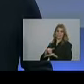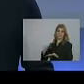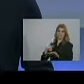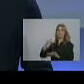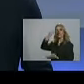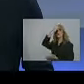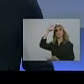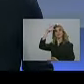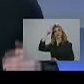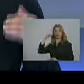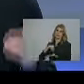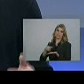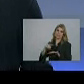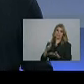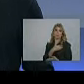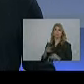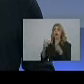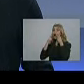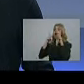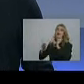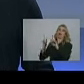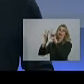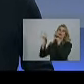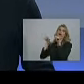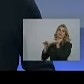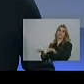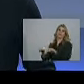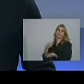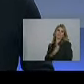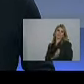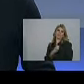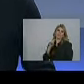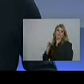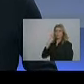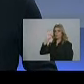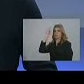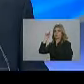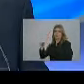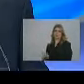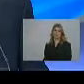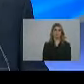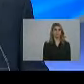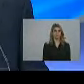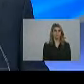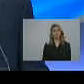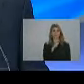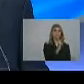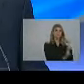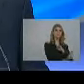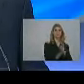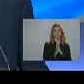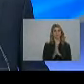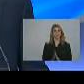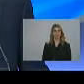de Segurança Pública e dar atenção a esse assunto, que é a vida, e vida é prioridade. Sua tréplica, por favor,